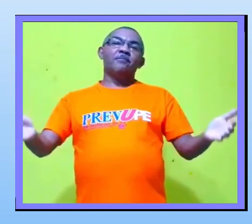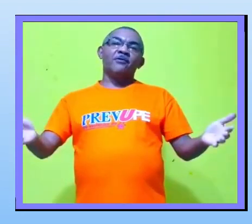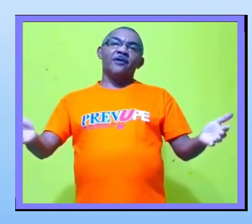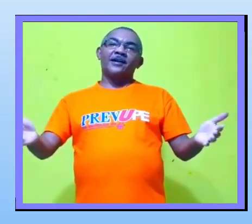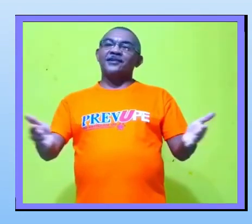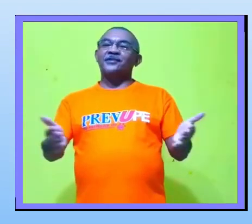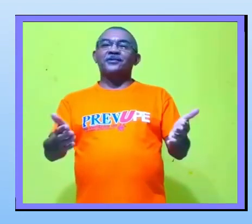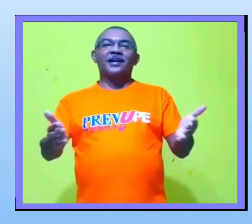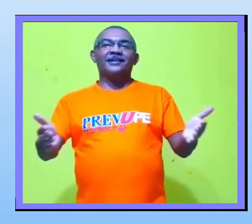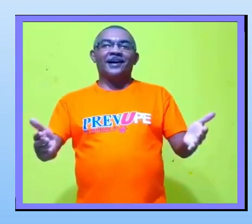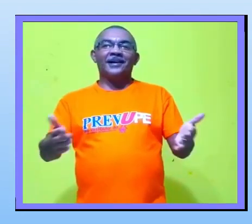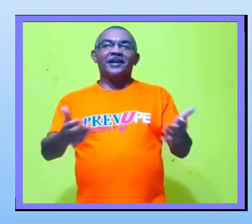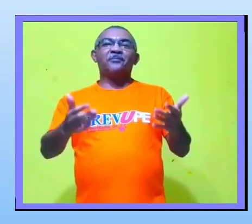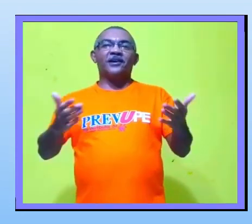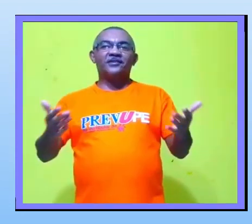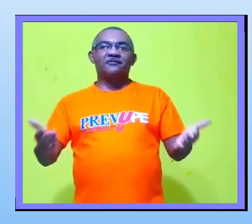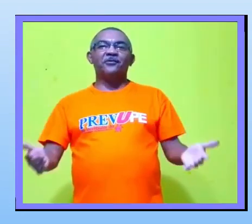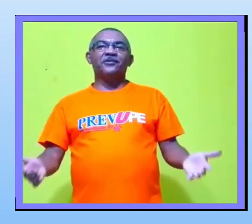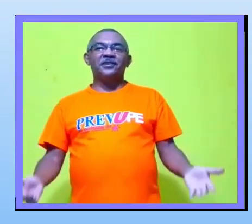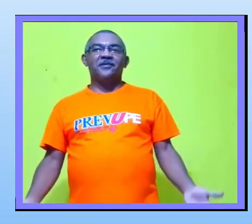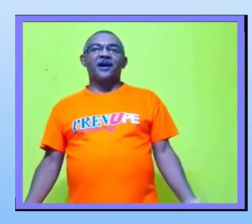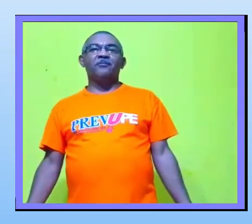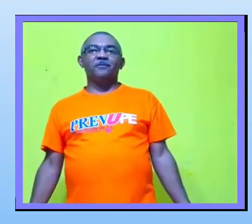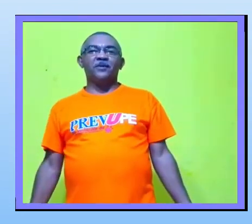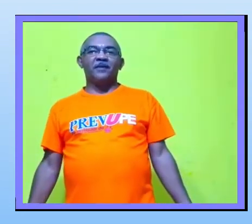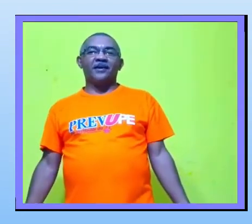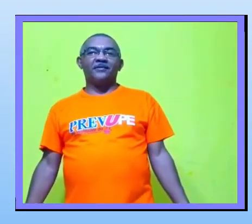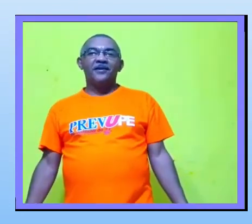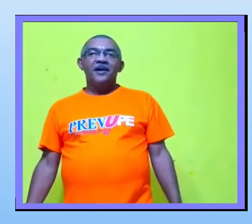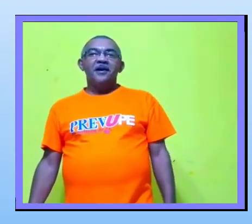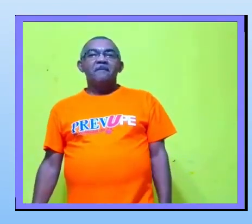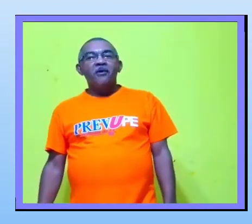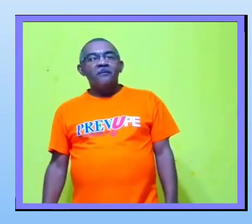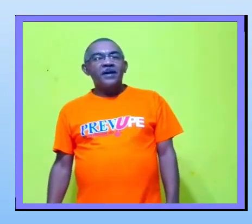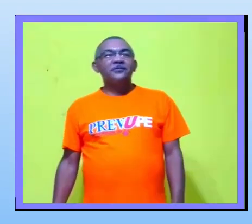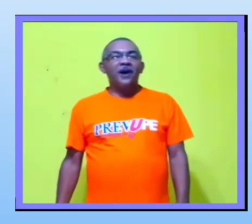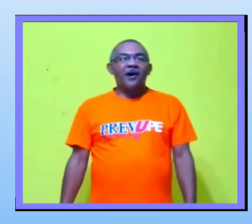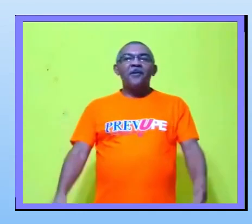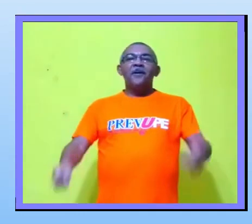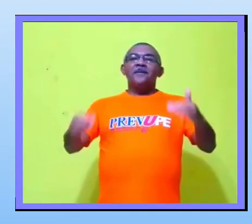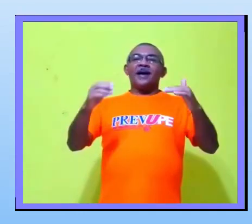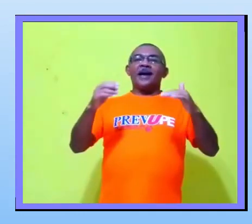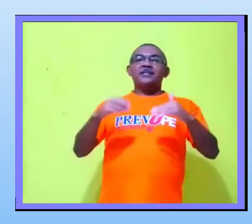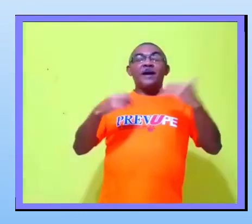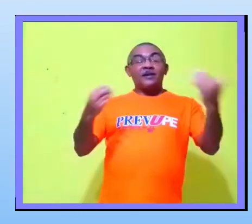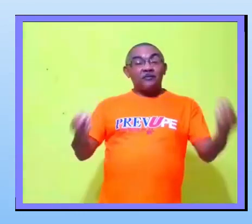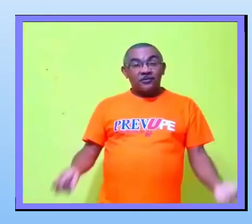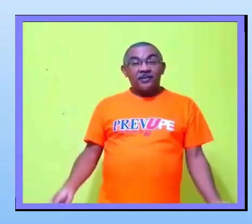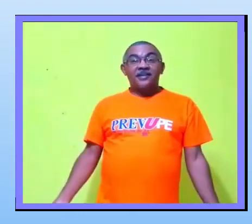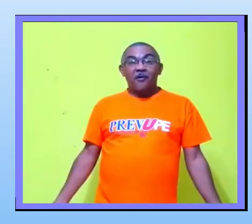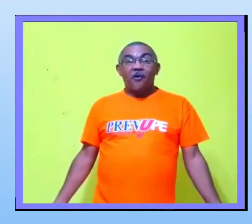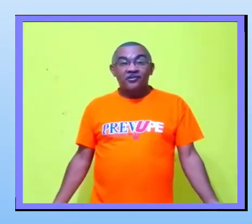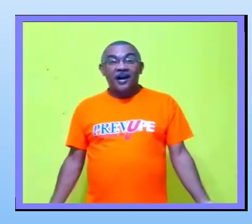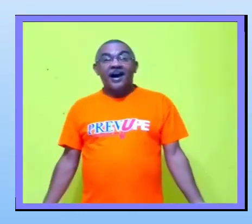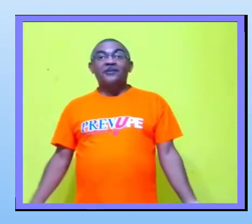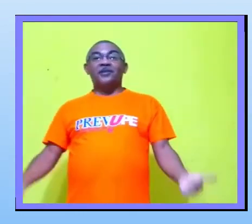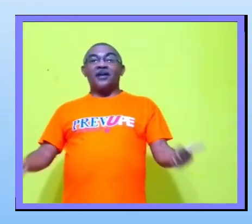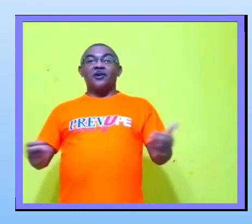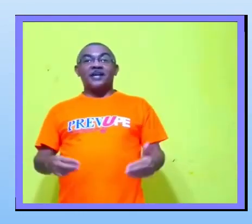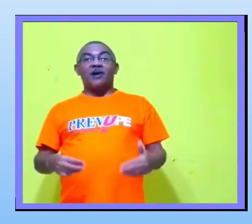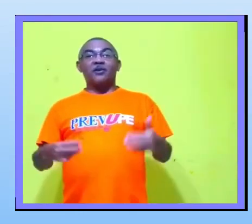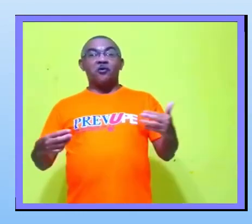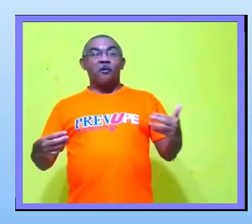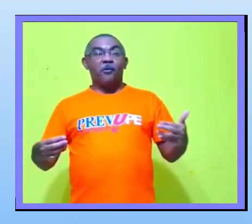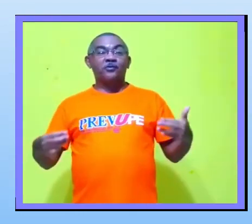primário? Bom, a questão está dada aí, porque a gente viu os 5 carbono primário. Bom, pessoal, espero que vocês tenham gostado